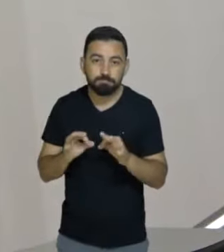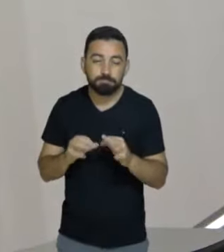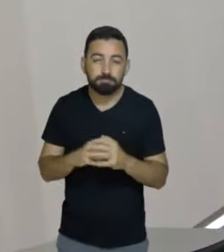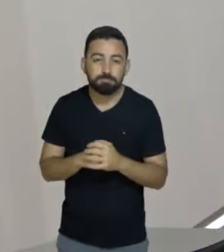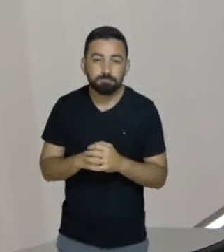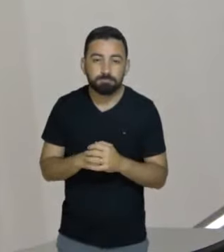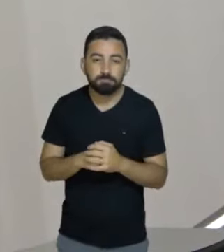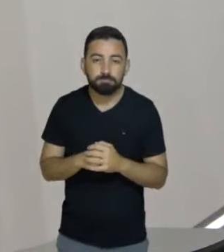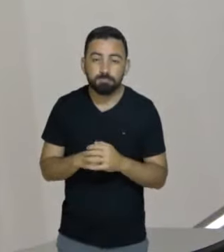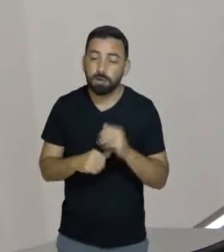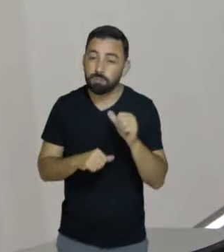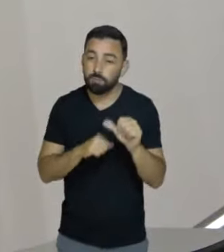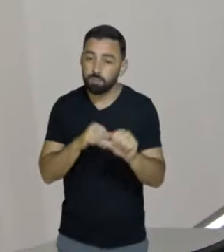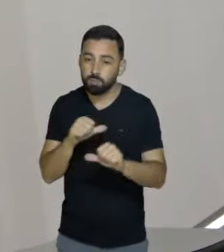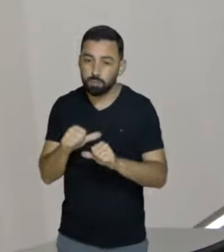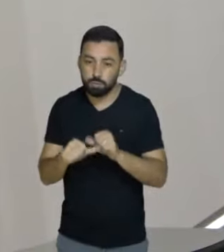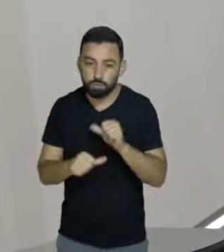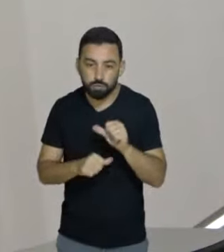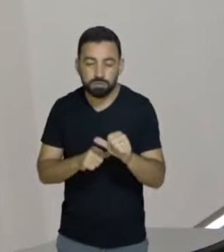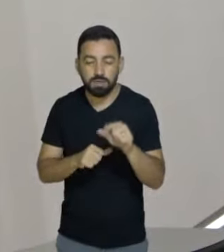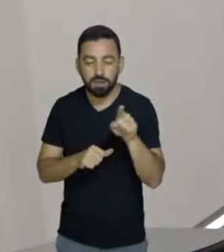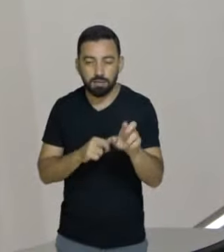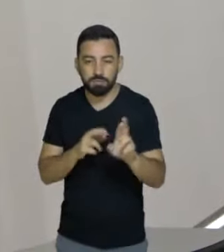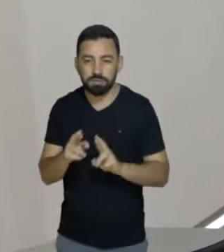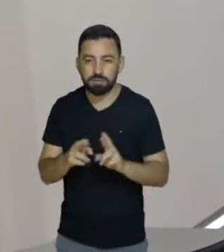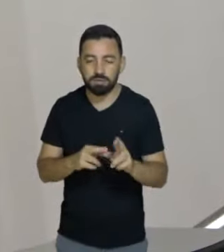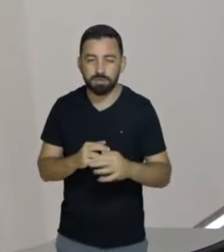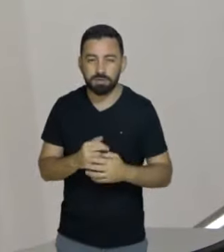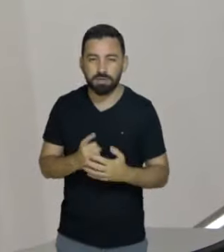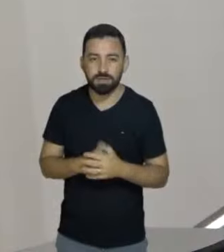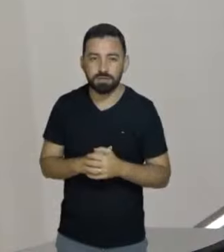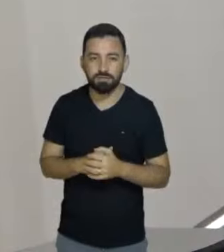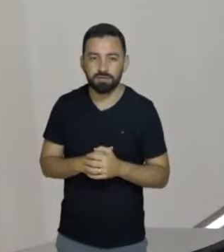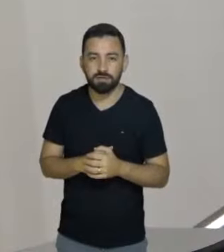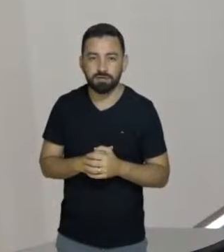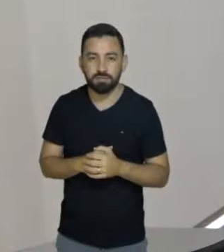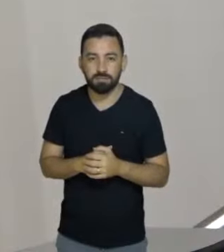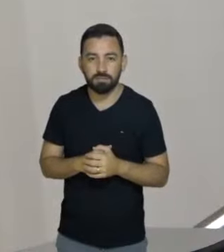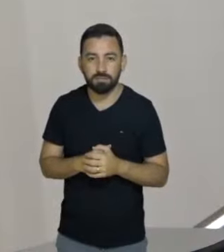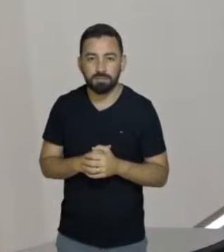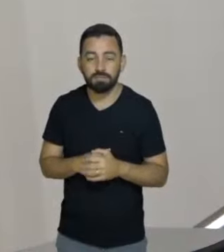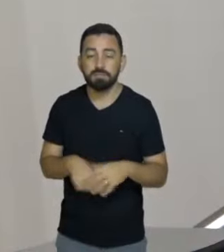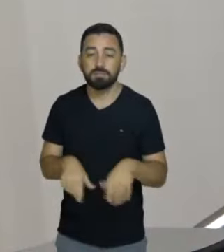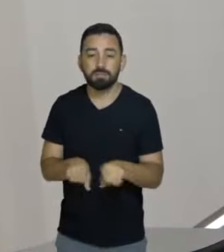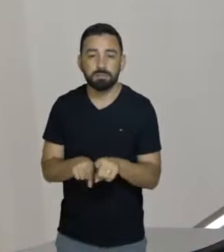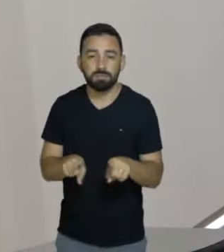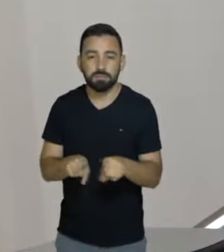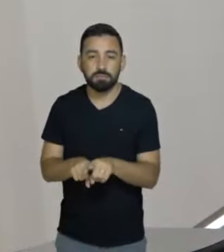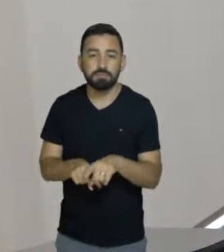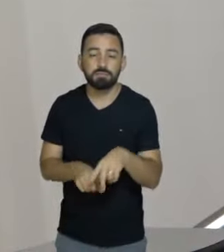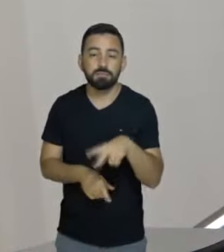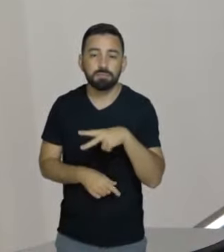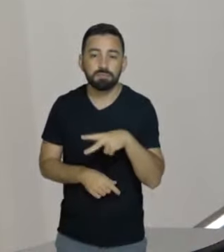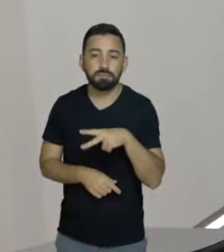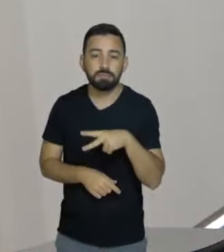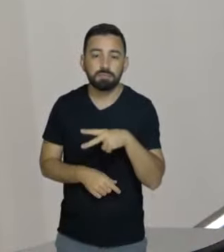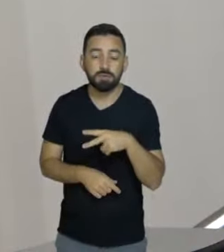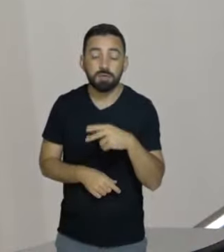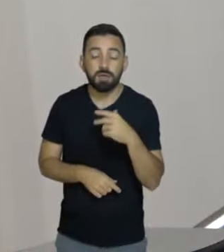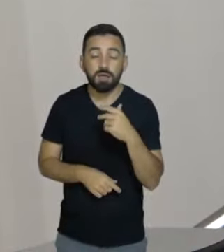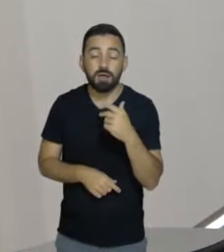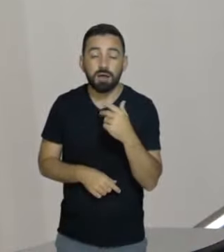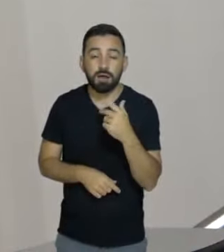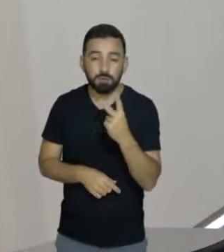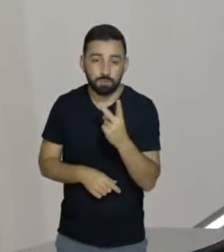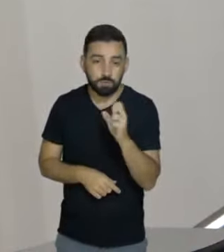a imagem das rodovias. Mas ainda temos outras. E a